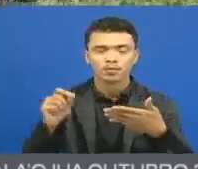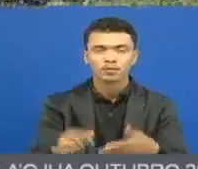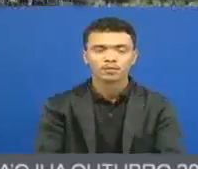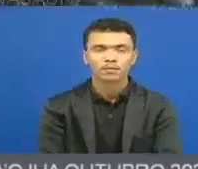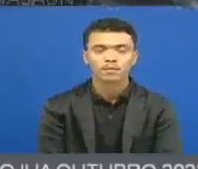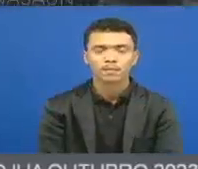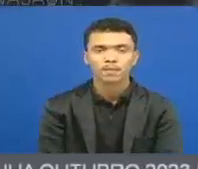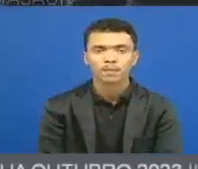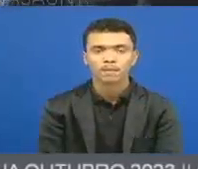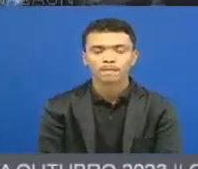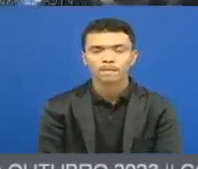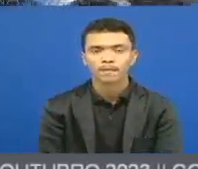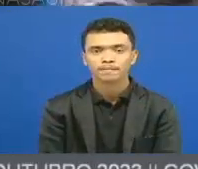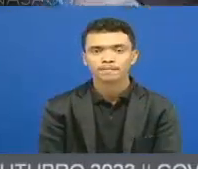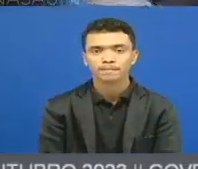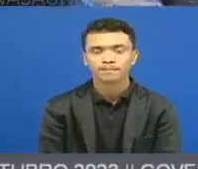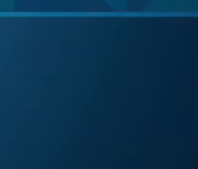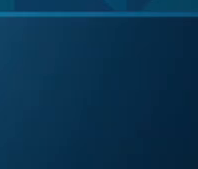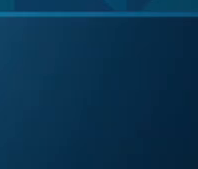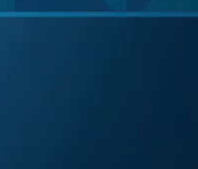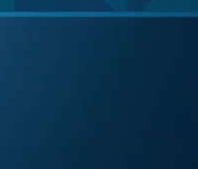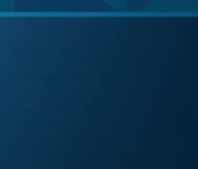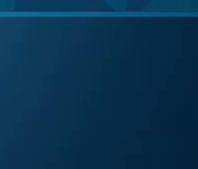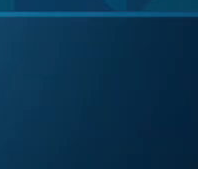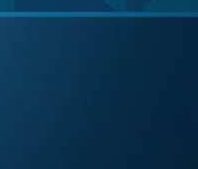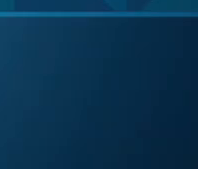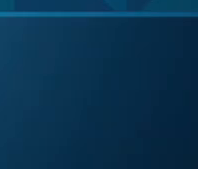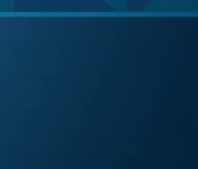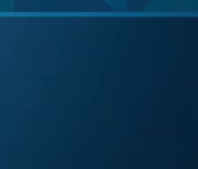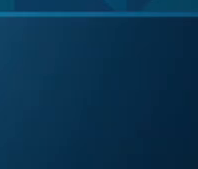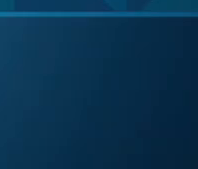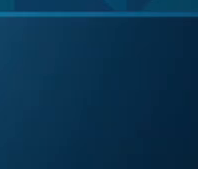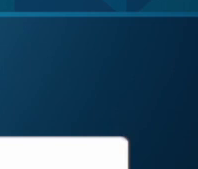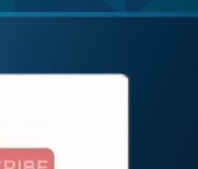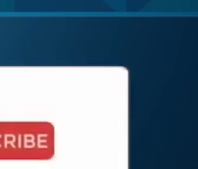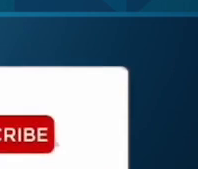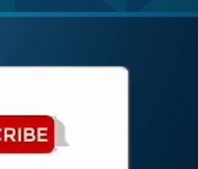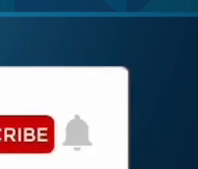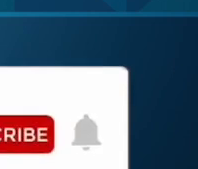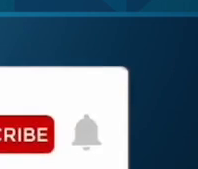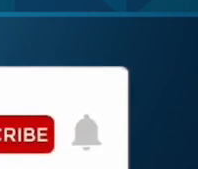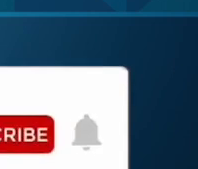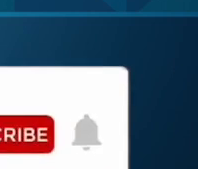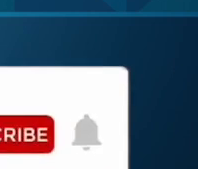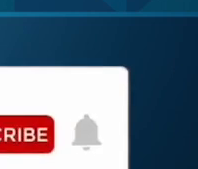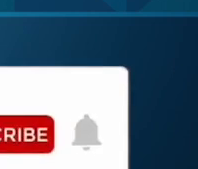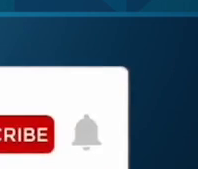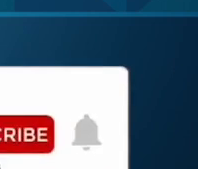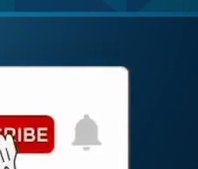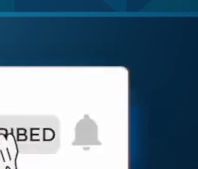Mariano Martins, Agustino Neno, ba RTTL. Atu retang informação factuais não atuais, queta